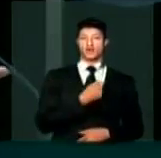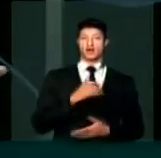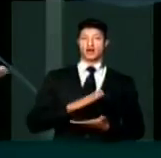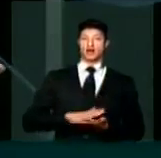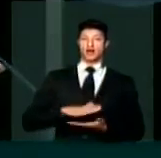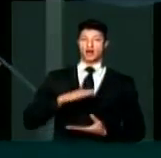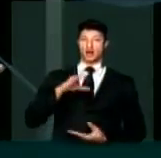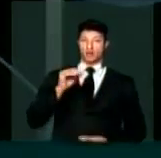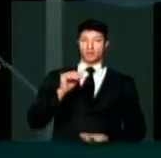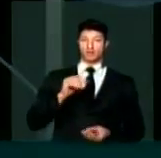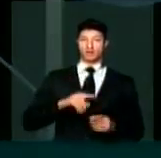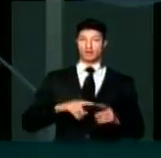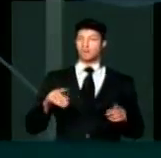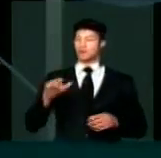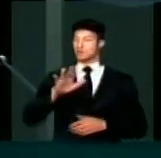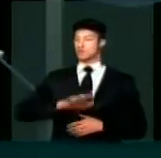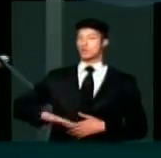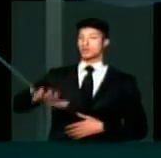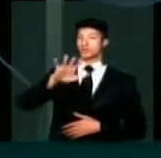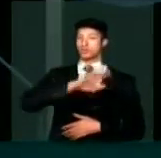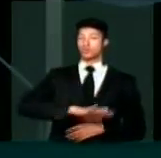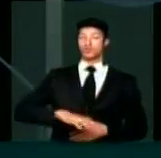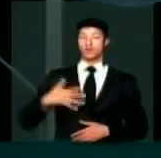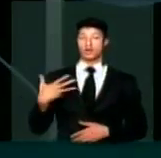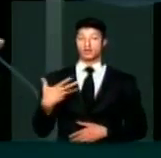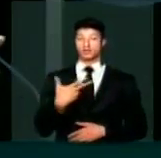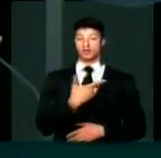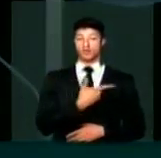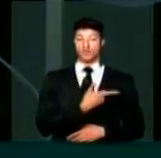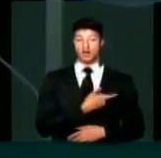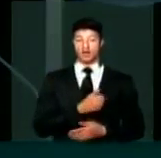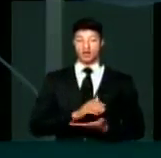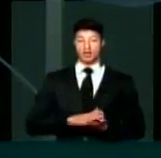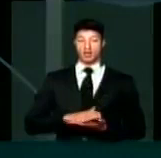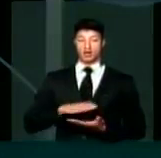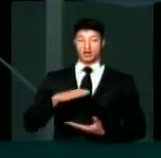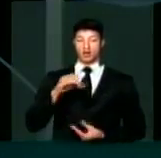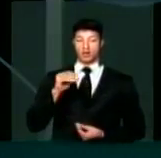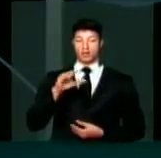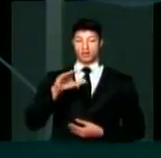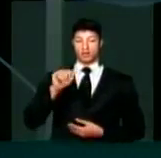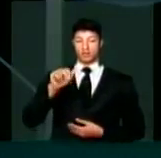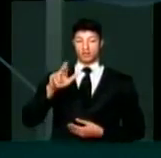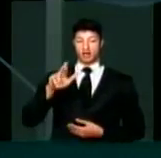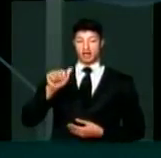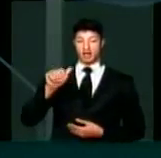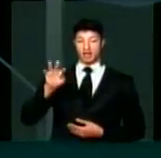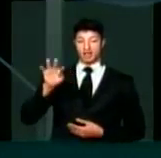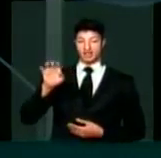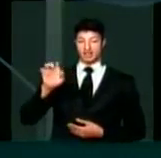almas, mas sobretudo para salvar a alma e o caráter.